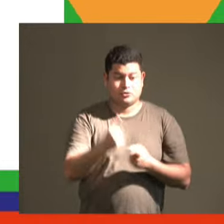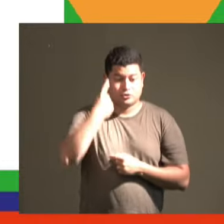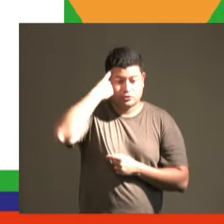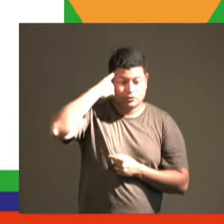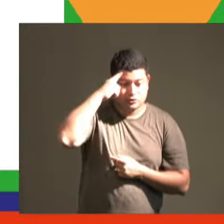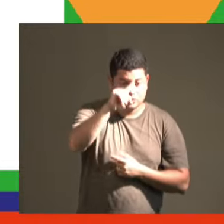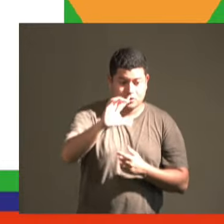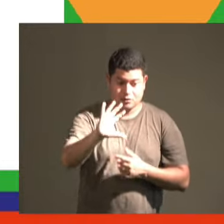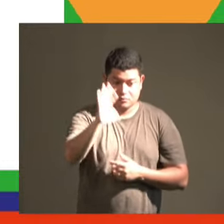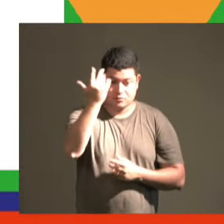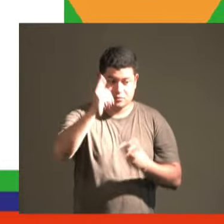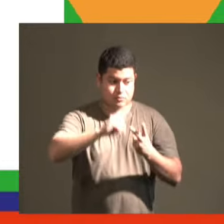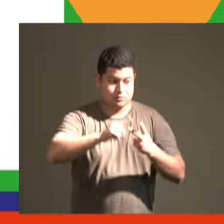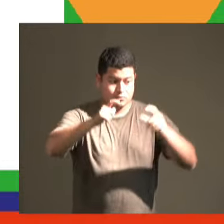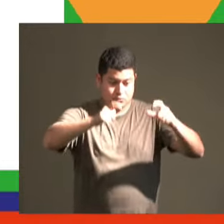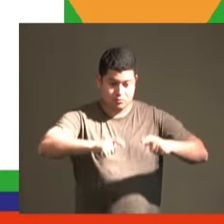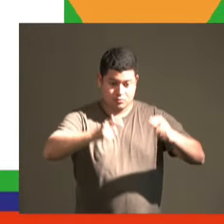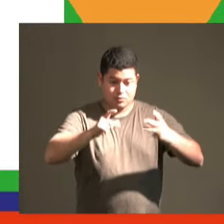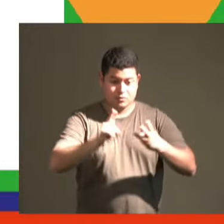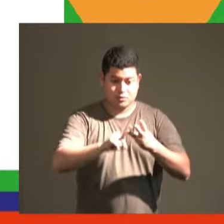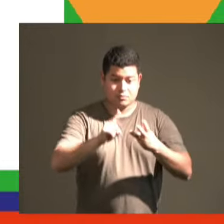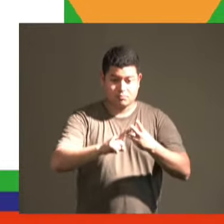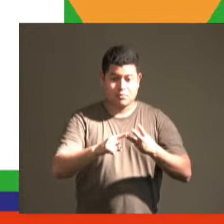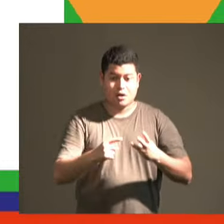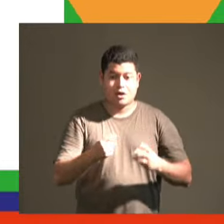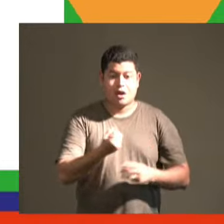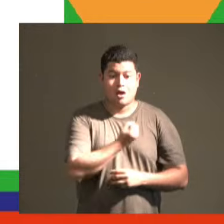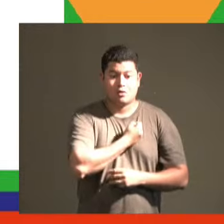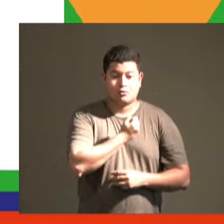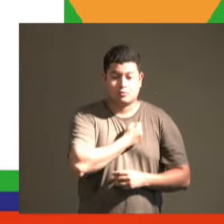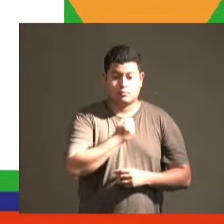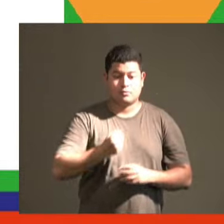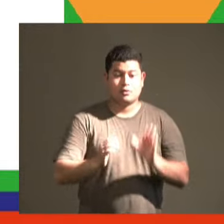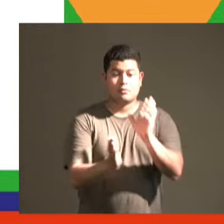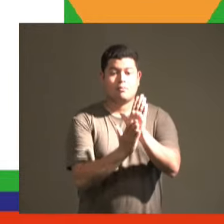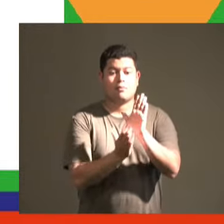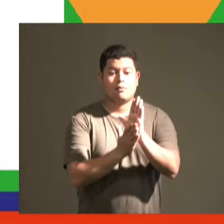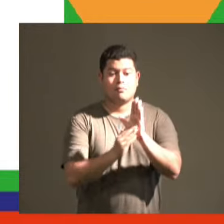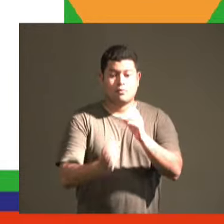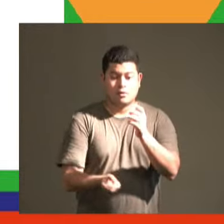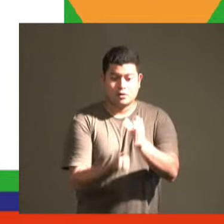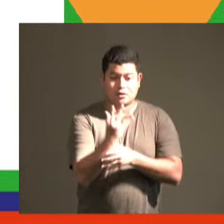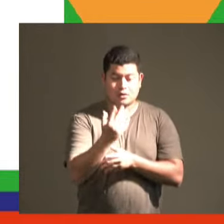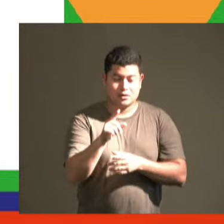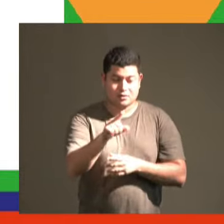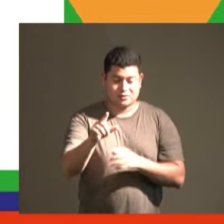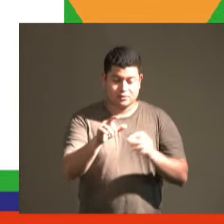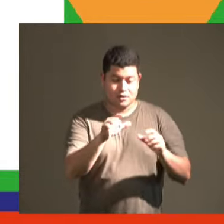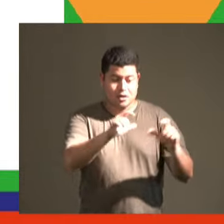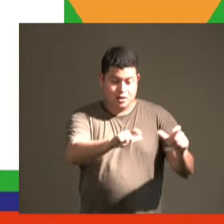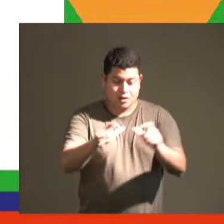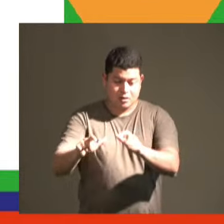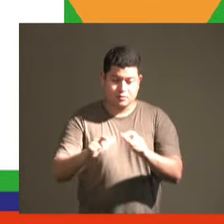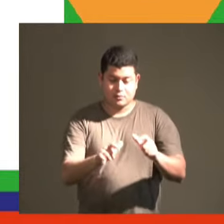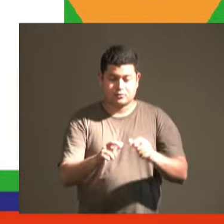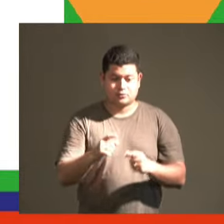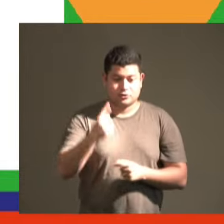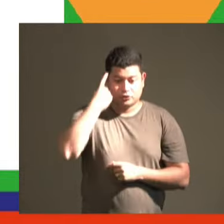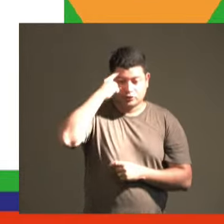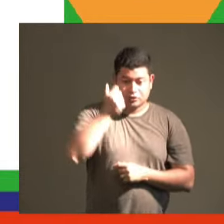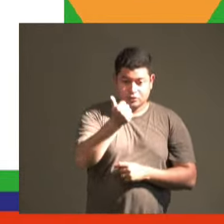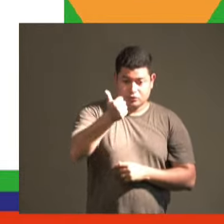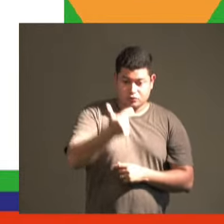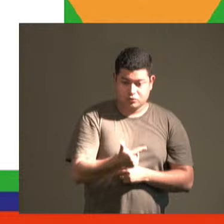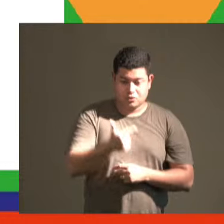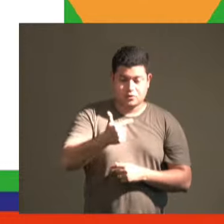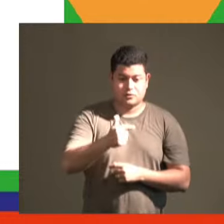o local e também o número de propostas que surgiu em cada uma dessas oficinas. No dia 12 de julho